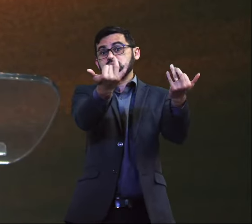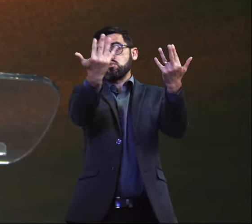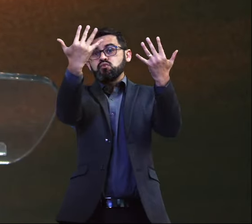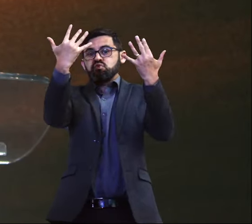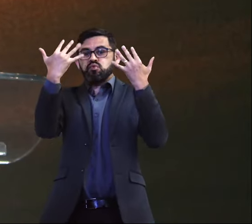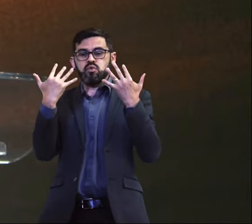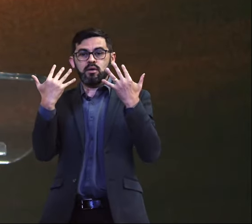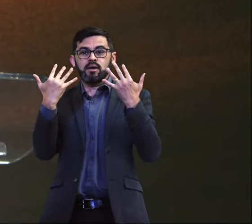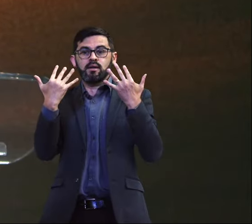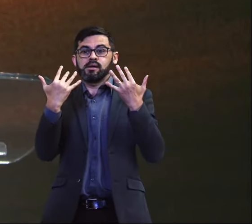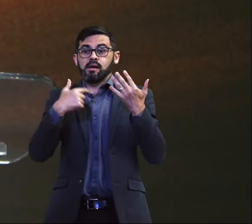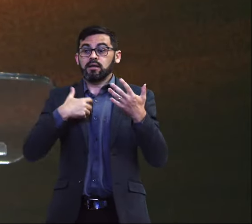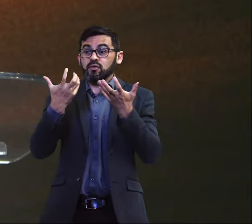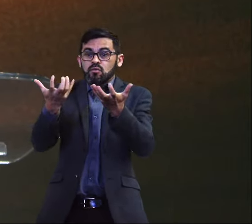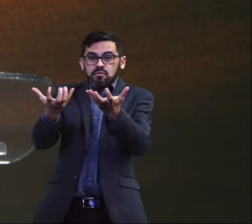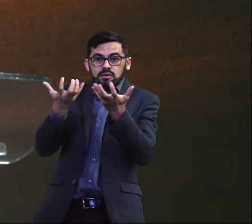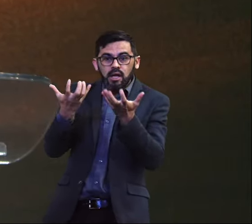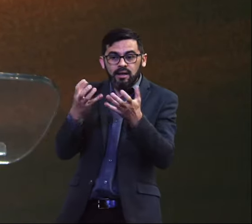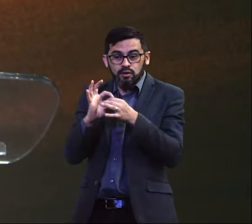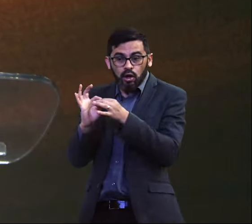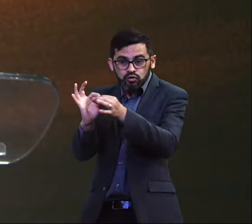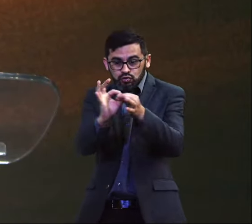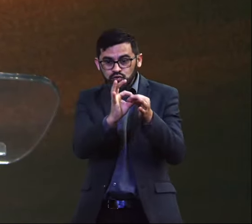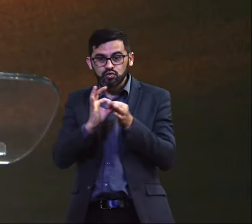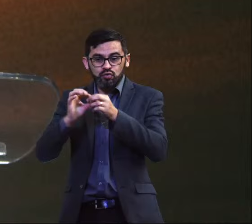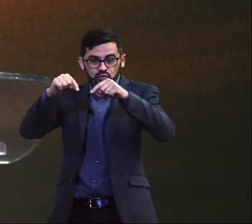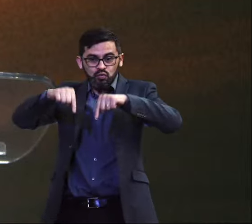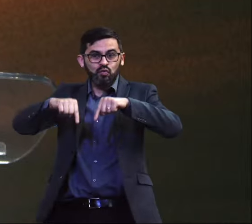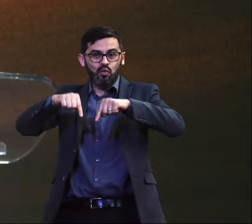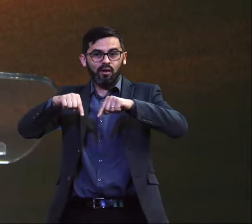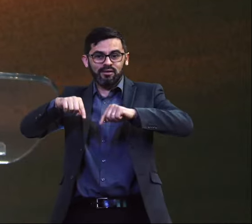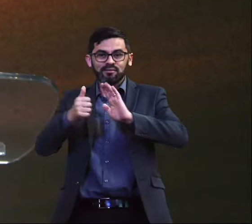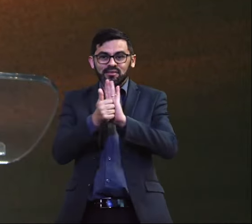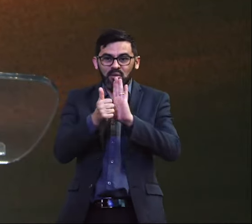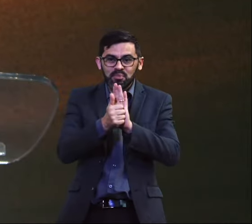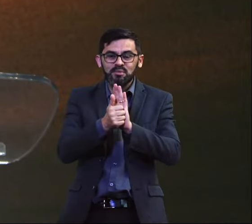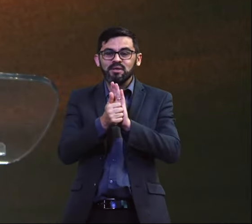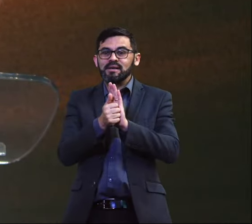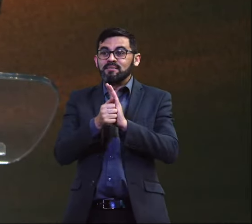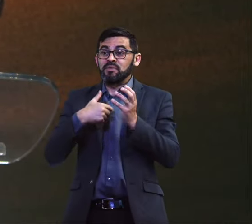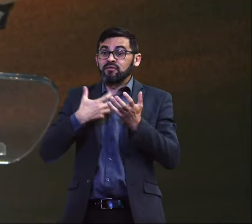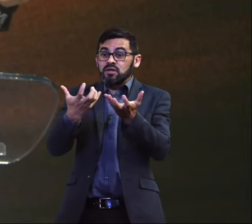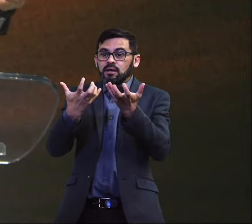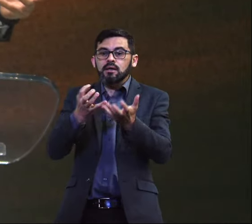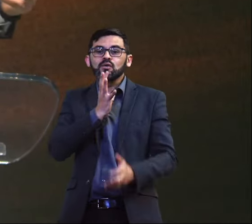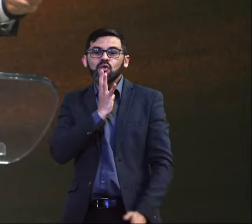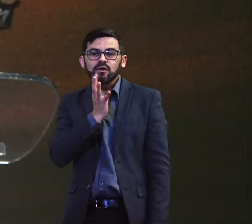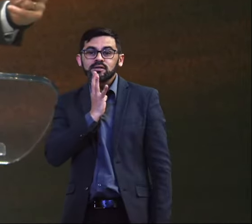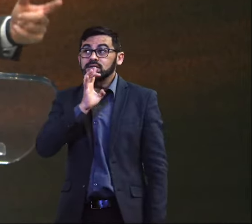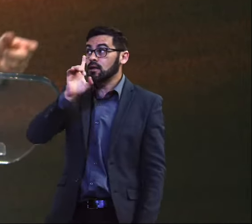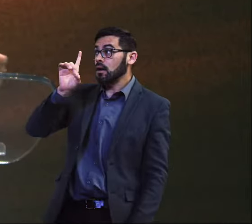Elas vão querer se ajuntar a nós. Elas vão querer conhecer o nosso Deus, porque